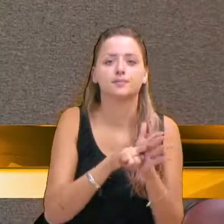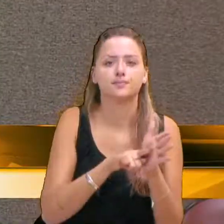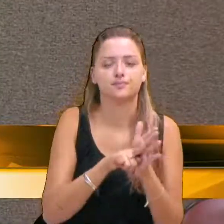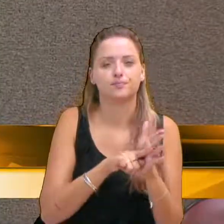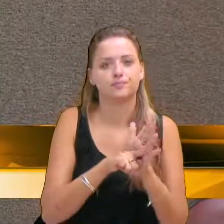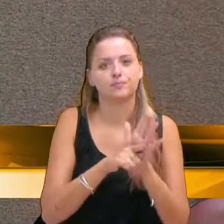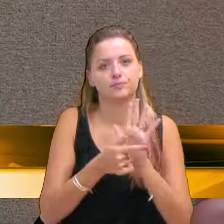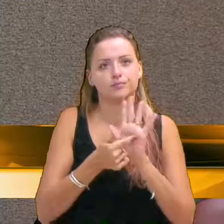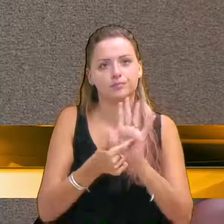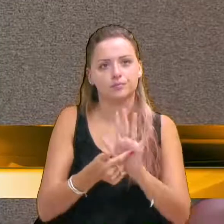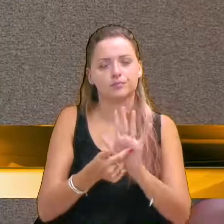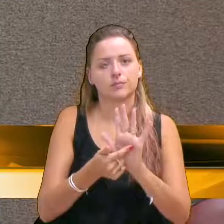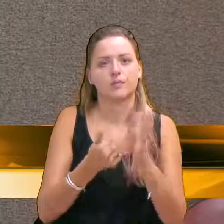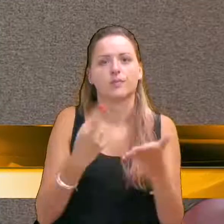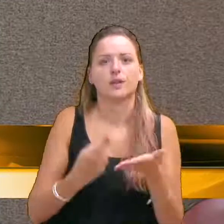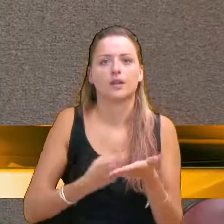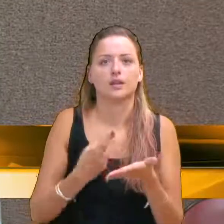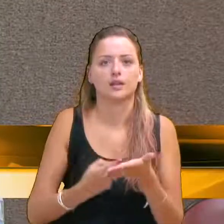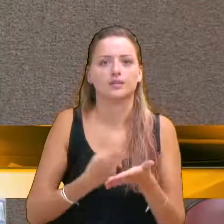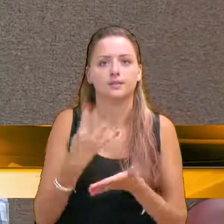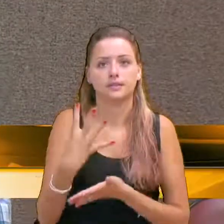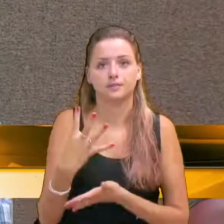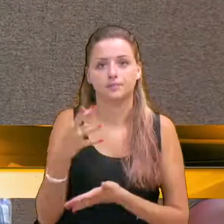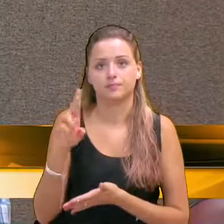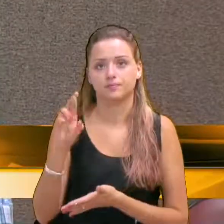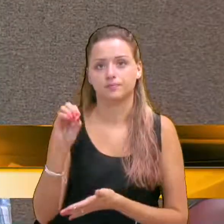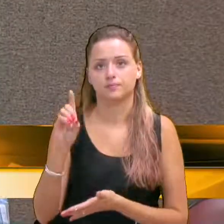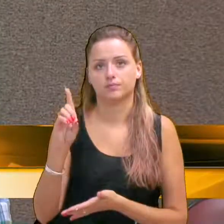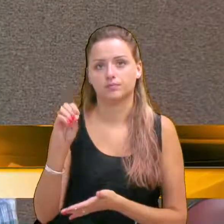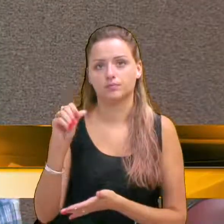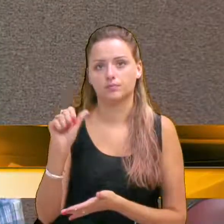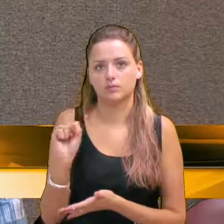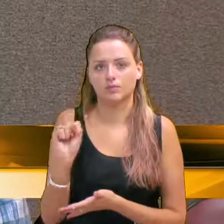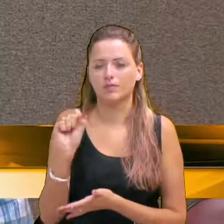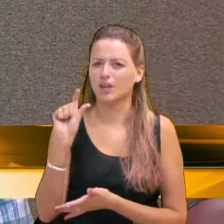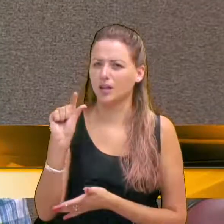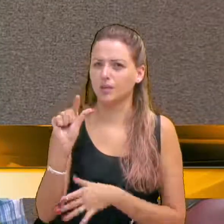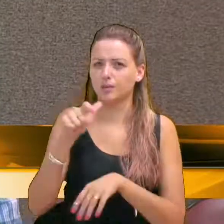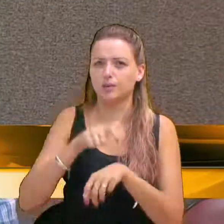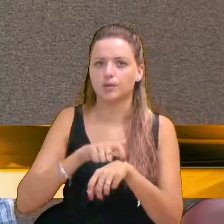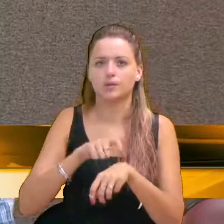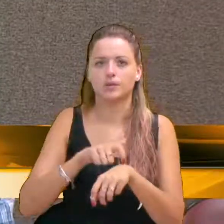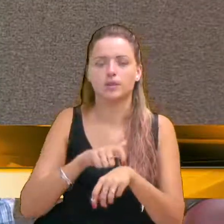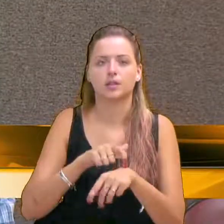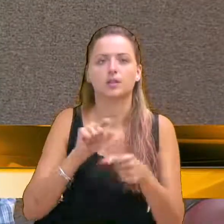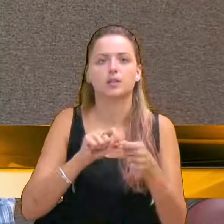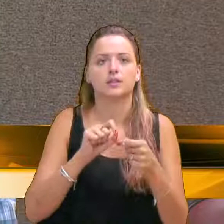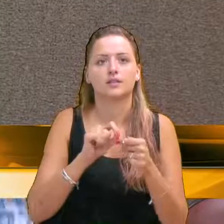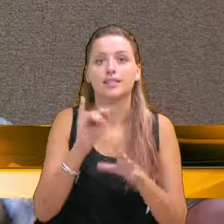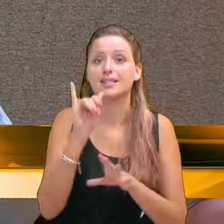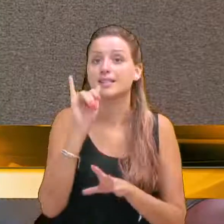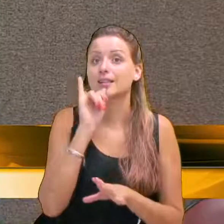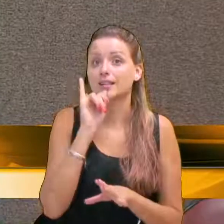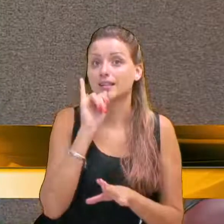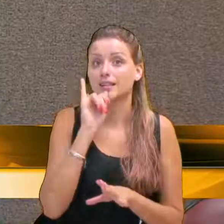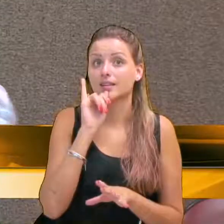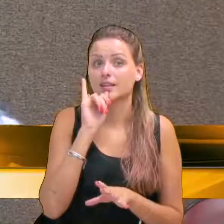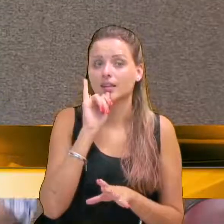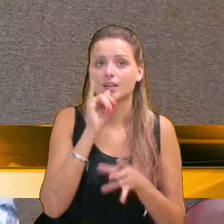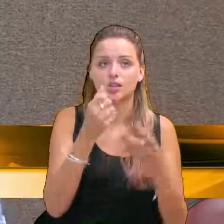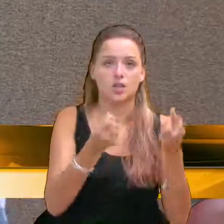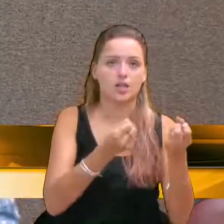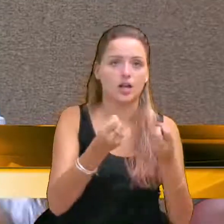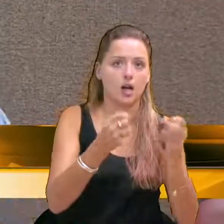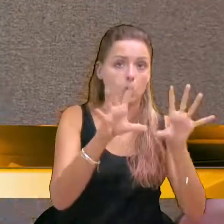apresentada pela revista Quatro Rodas recentemente, de que eles fizeram um teste. Carros com